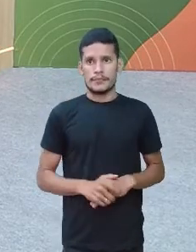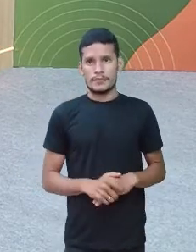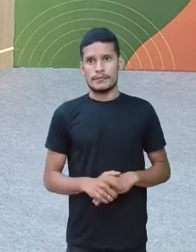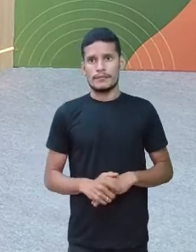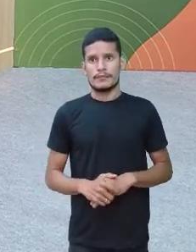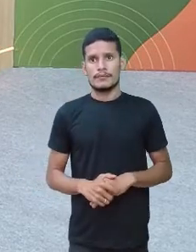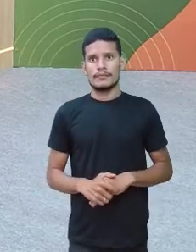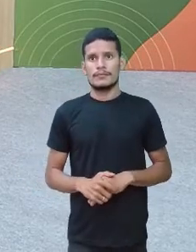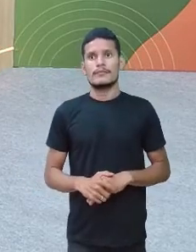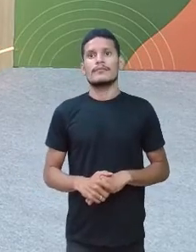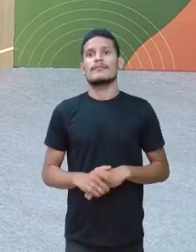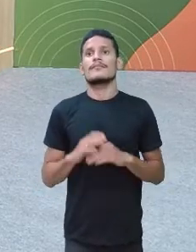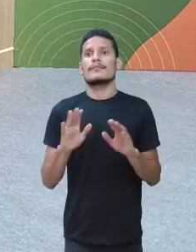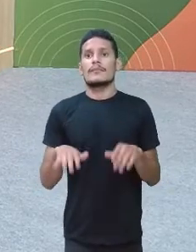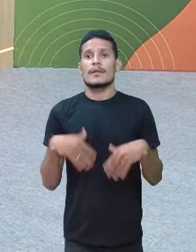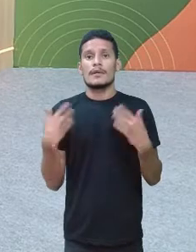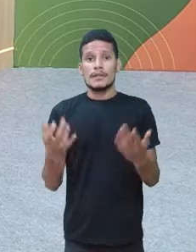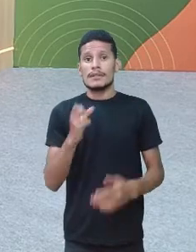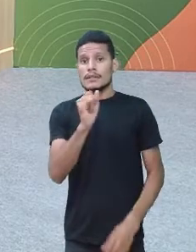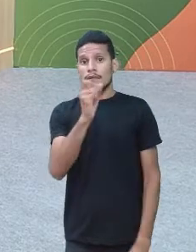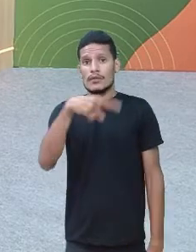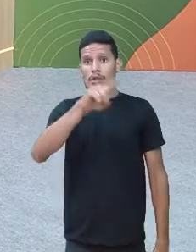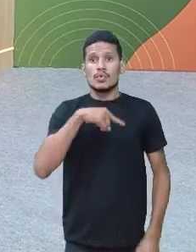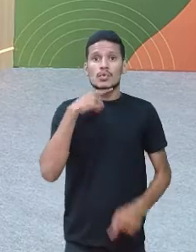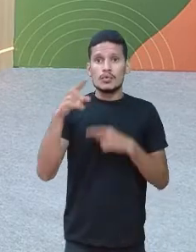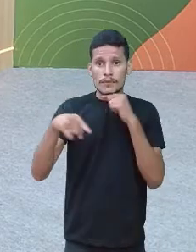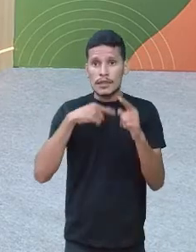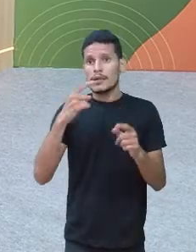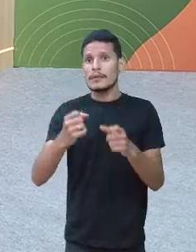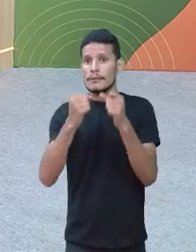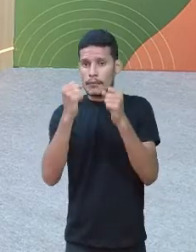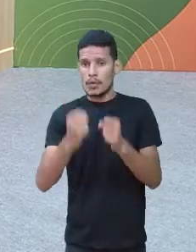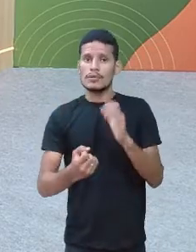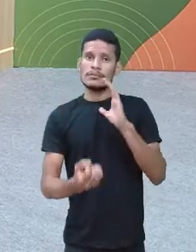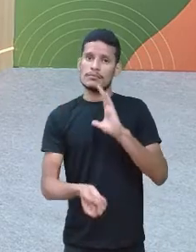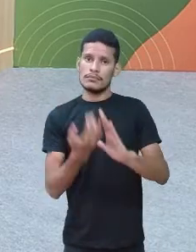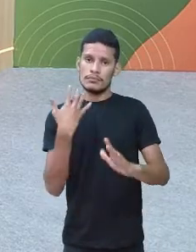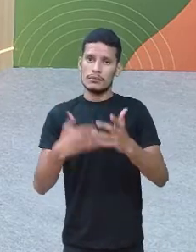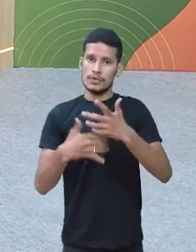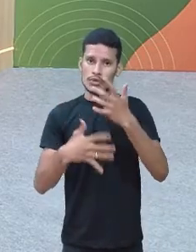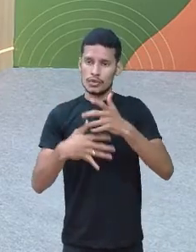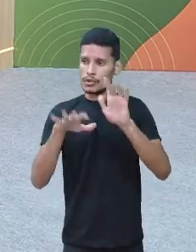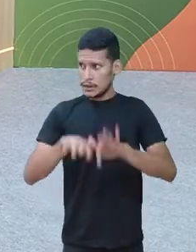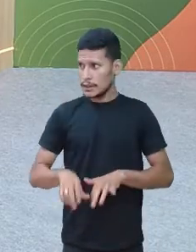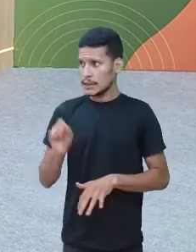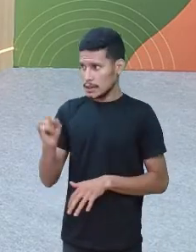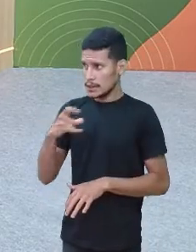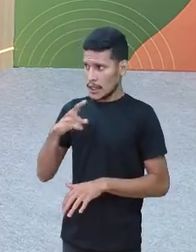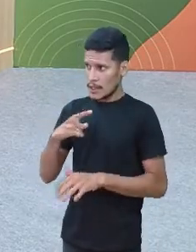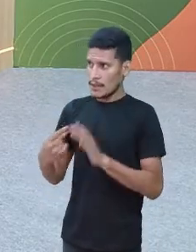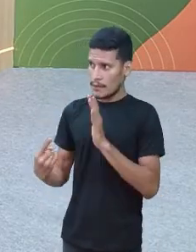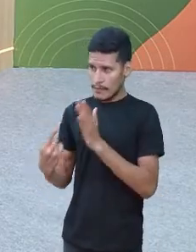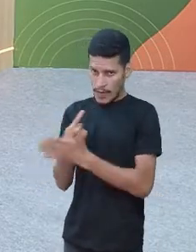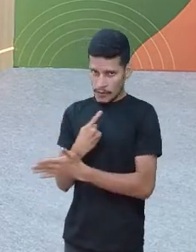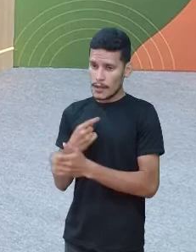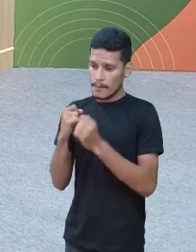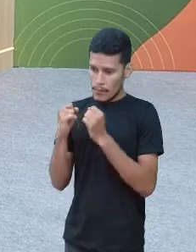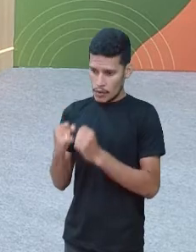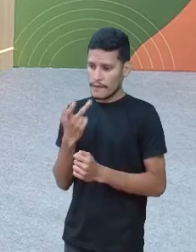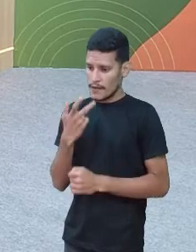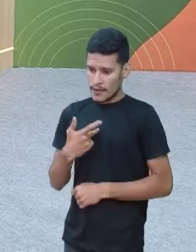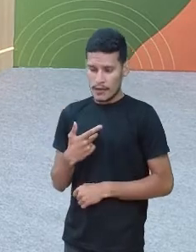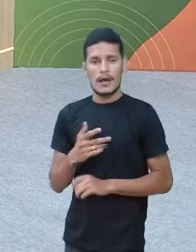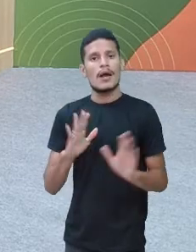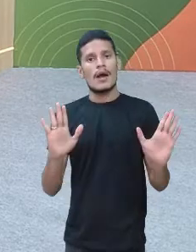Certo? Se tiverem dúvidas, pode mandar lá. Cláudia, se tiver, pode me interromper. Acho que até agora tá tudo tranquilo, né?